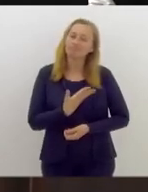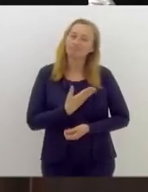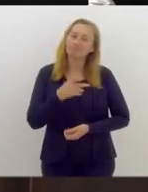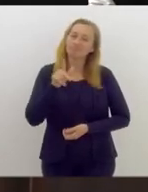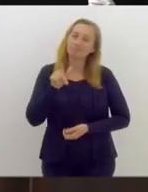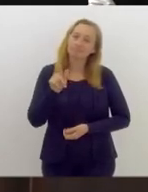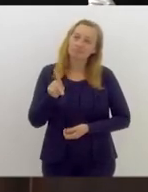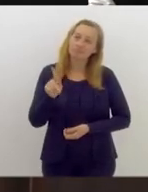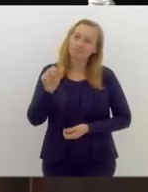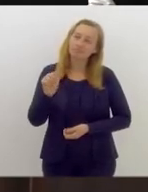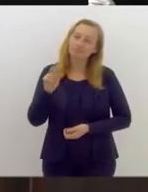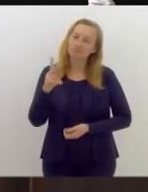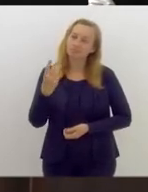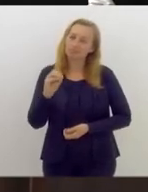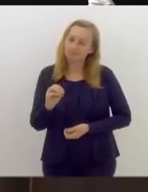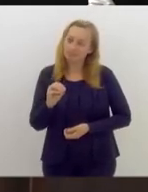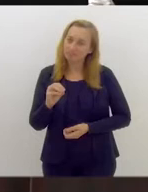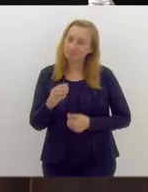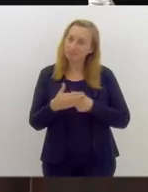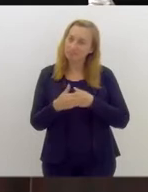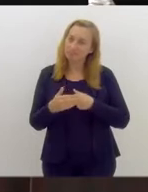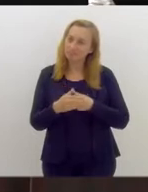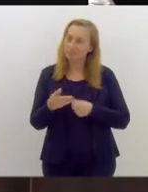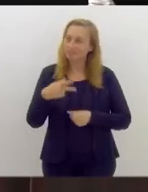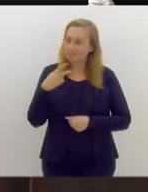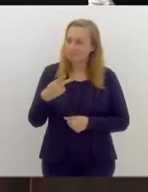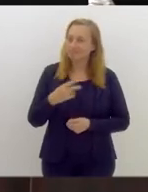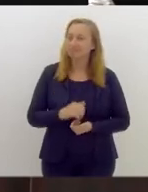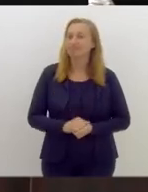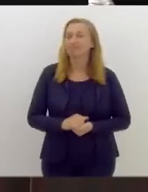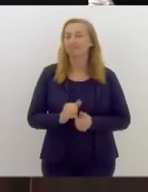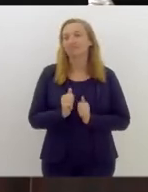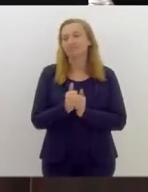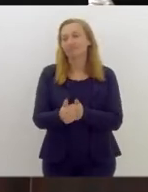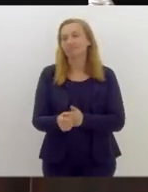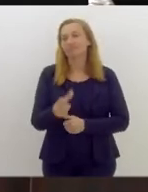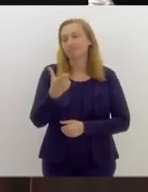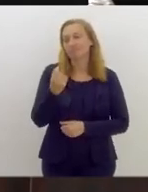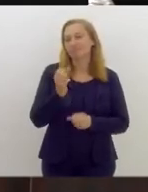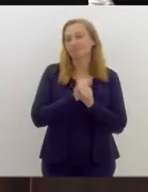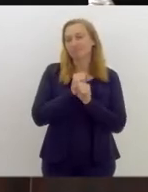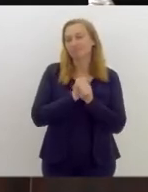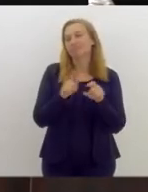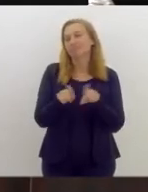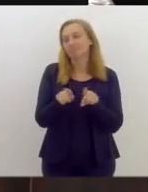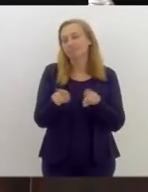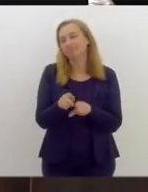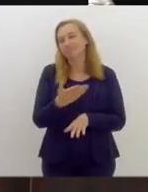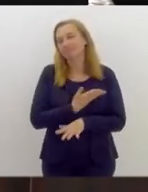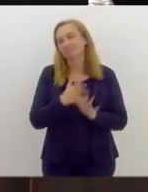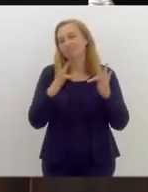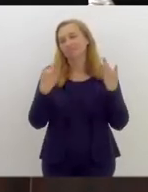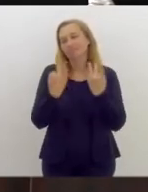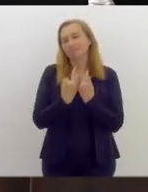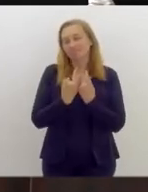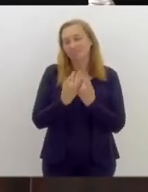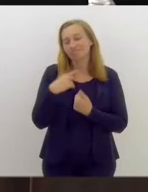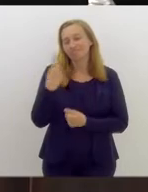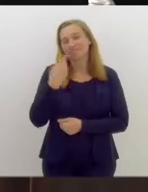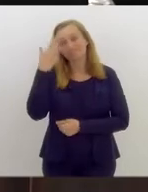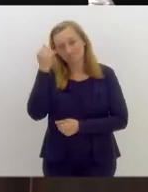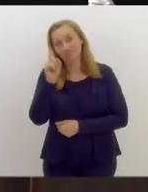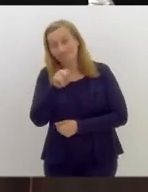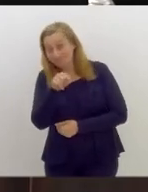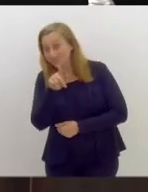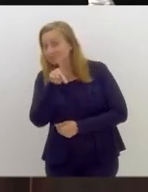Paulinho, carinhosamente eu chamo de Paulinho dos Balões, que me acompanha há 20 anos também, que é amigo da família. E nós sabemos, né,